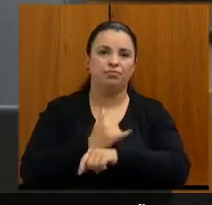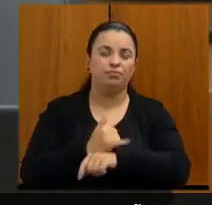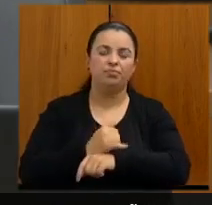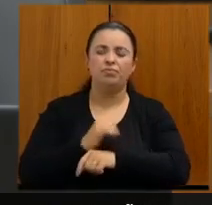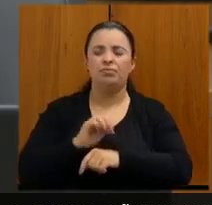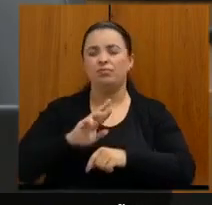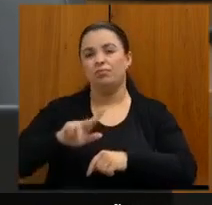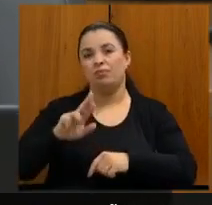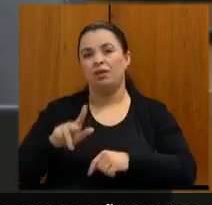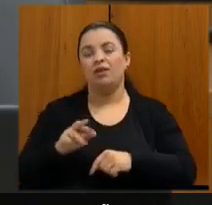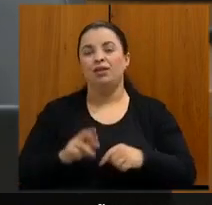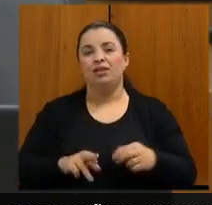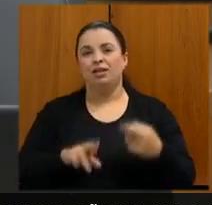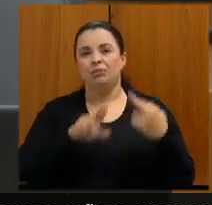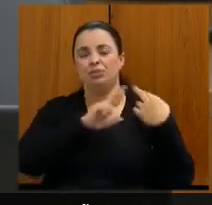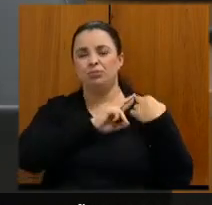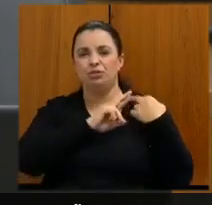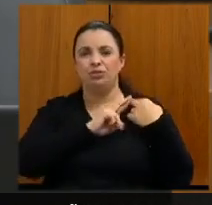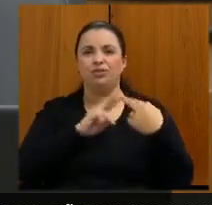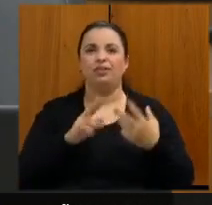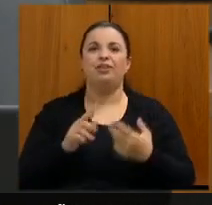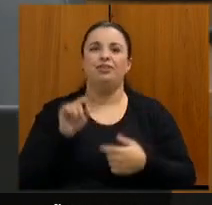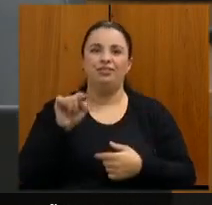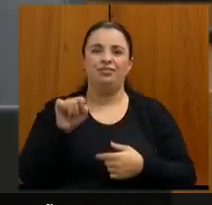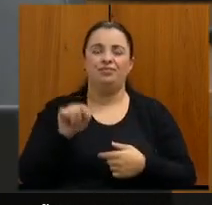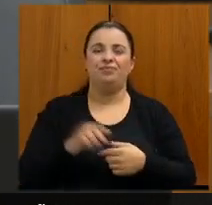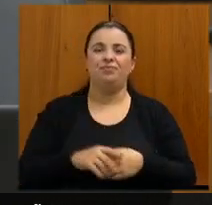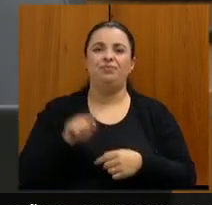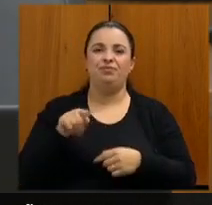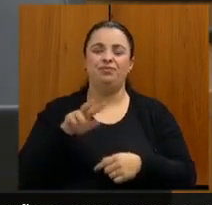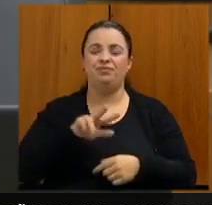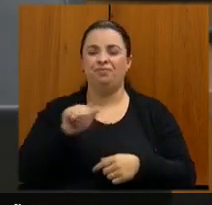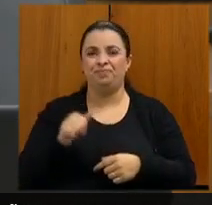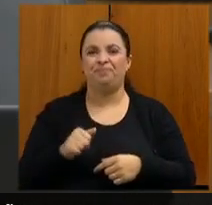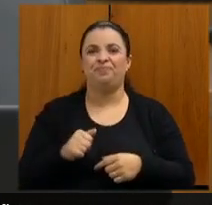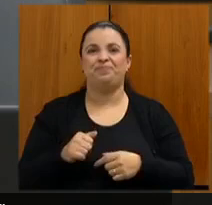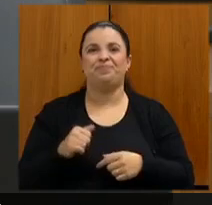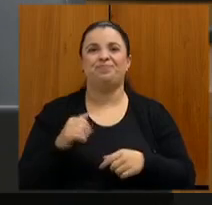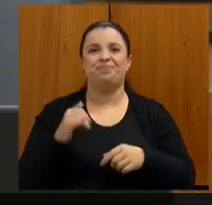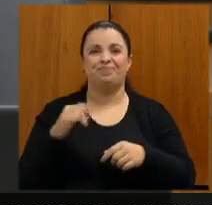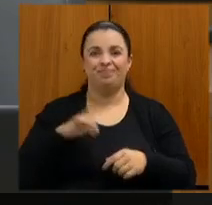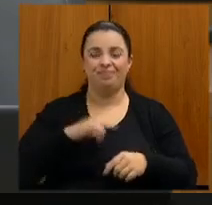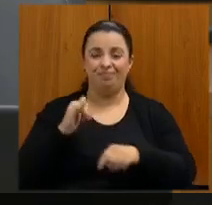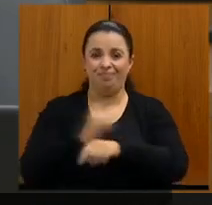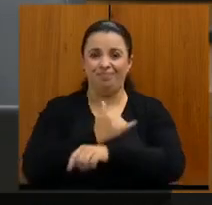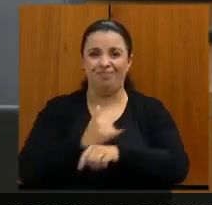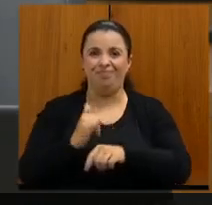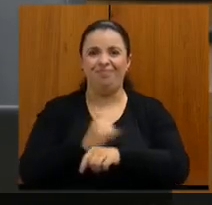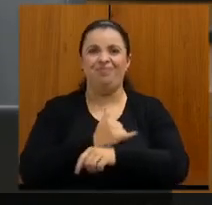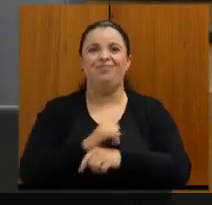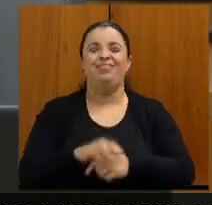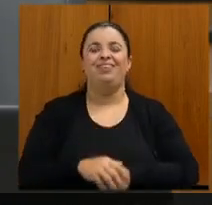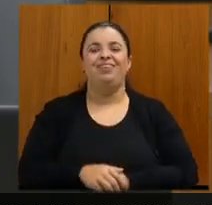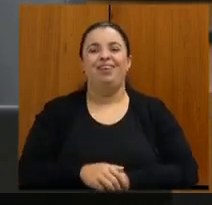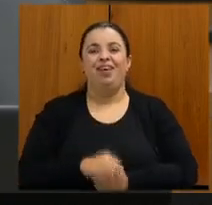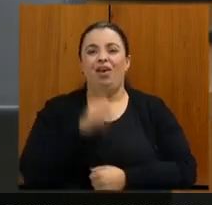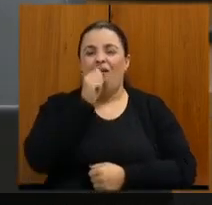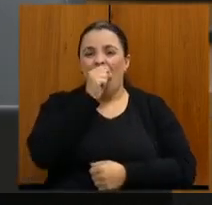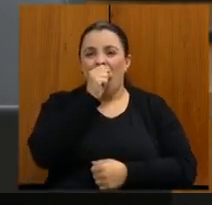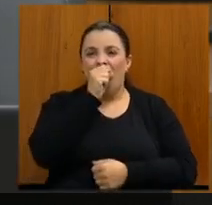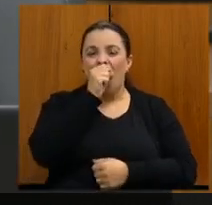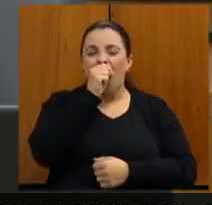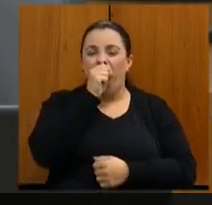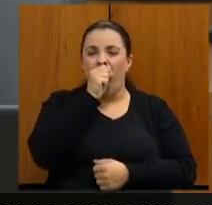papel de vocês né É óbvio que vocês vão construir as estratégias isso a gente não entra né na mesa mas queria só deixar essa